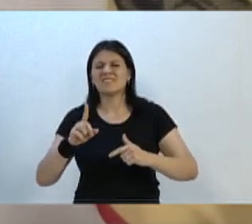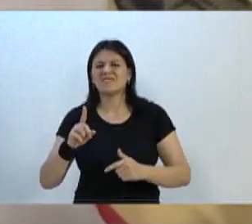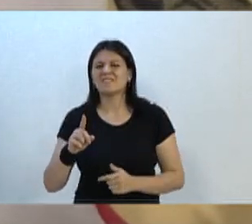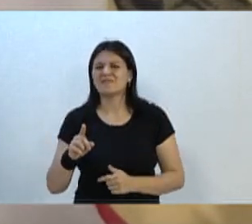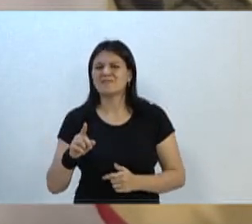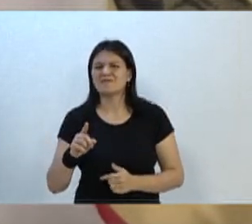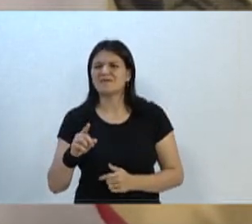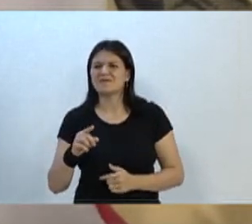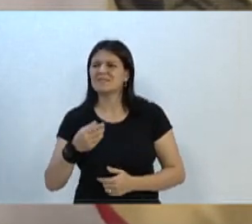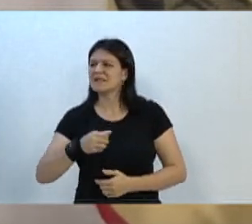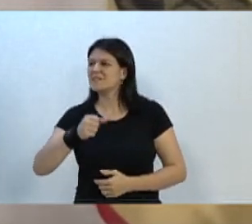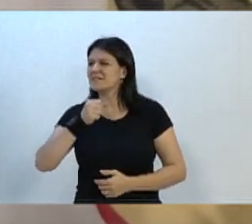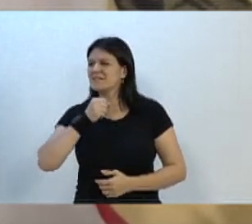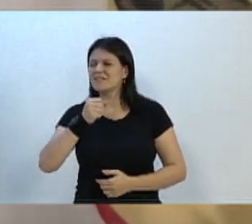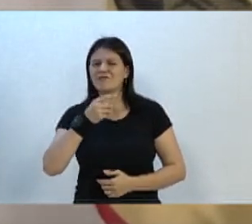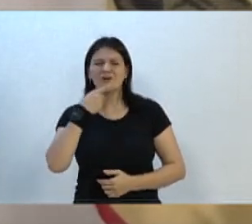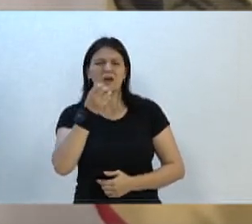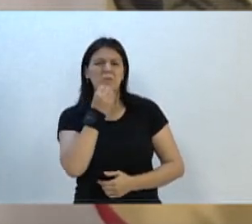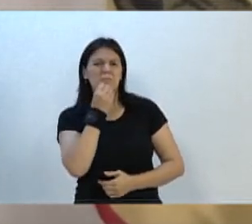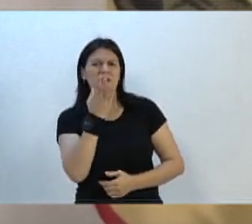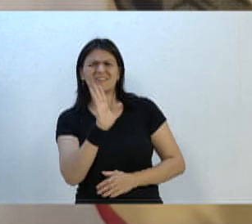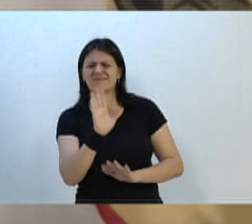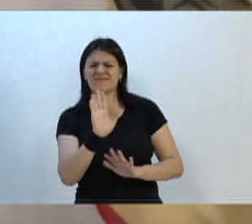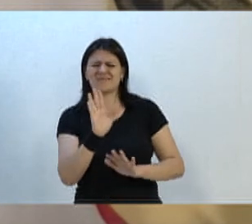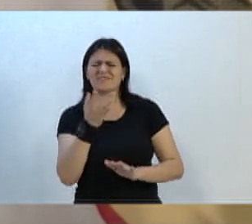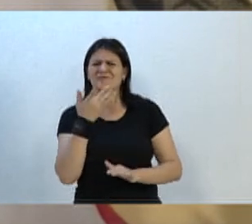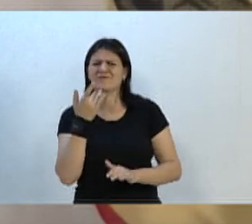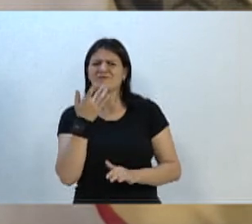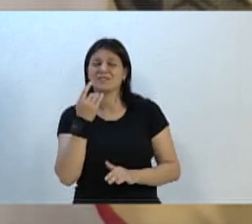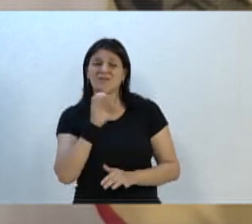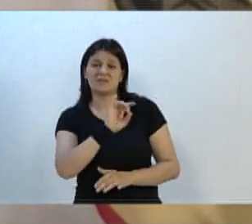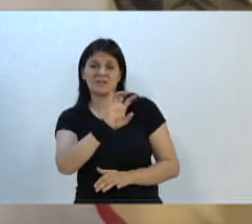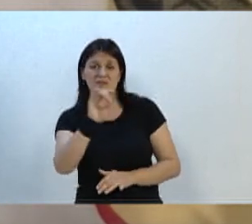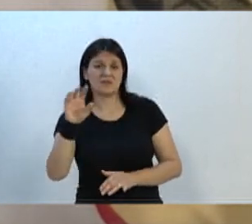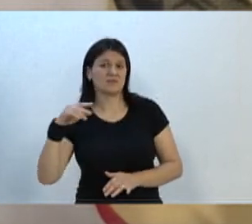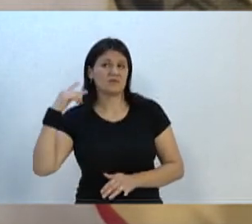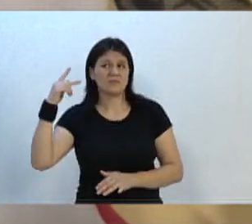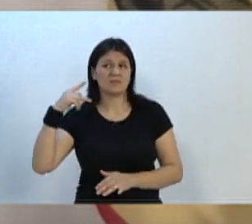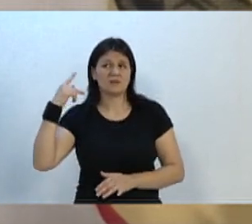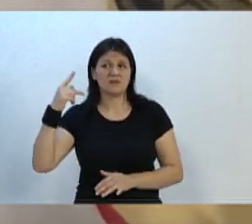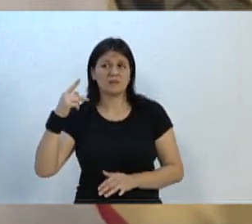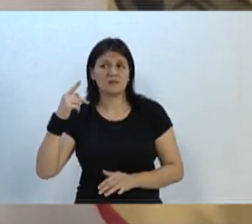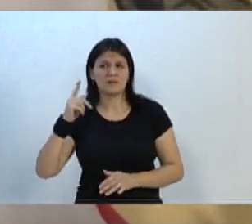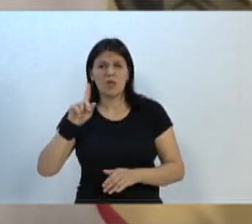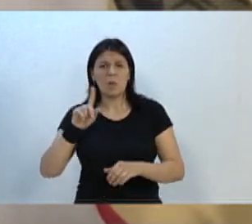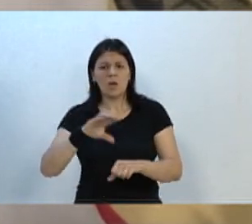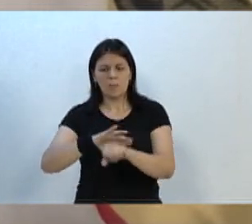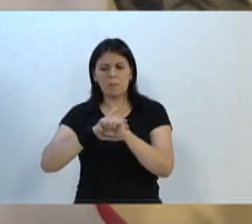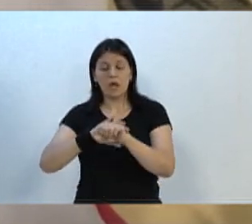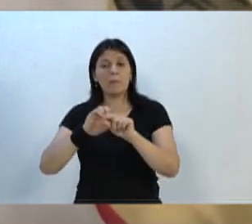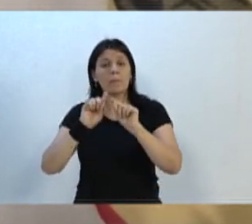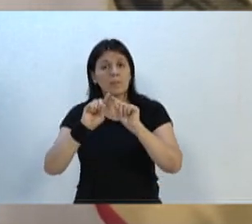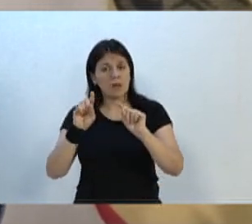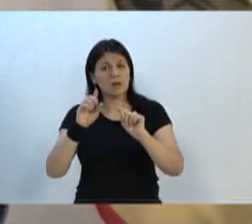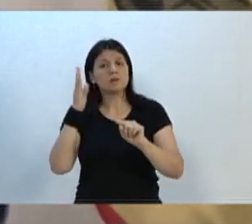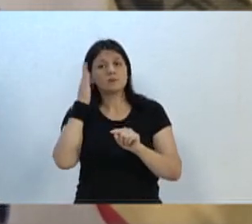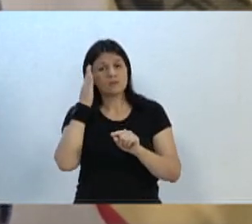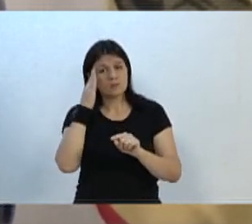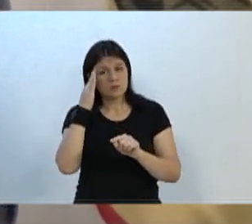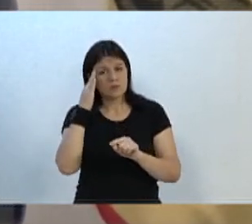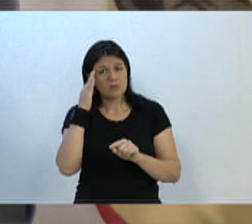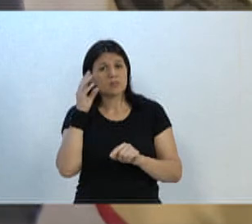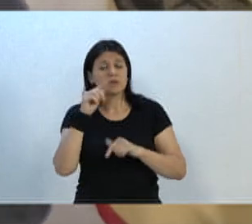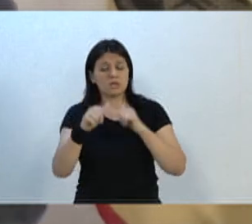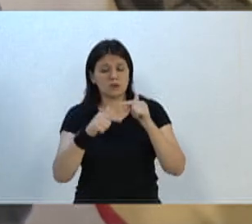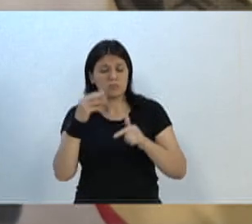não vem com discurso fácil porque cada um dos vereadores aqui não é fazer defesa mas eu sei que cada um do vereador aqui trabalha e tenta fazer